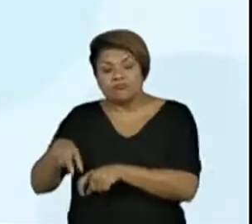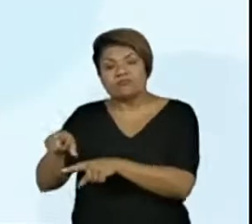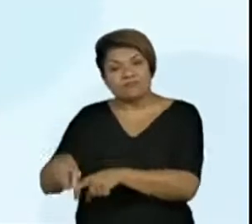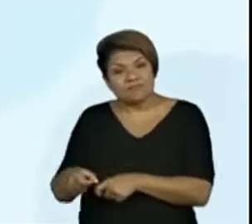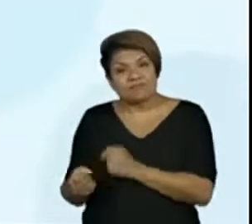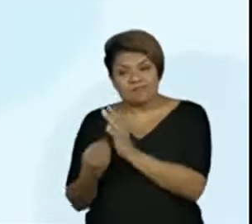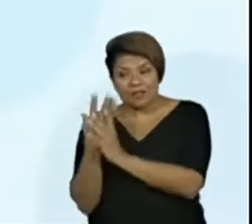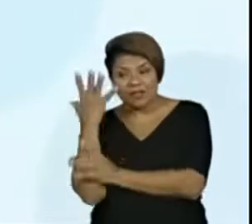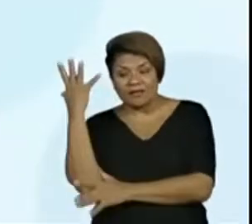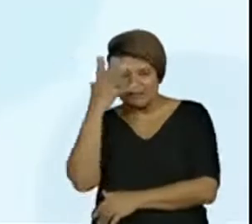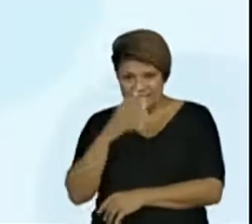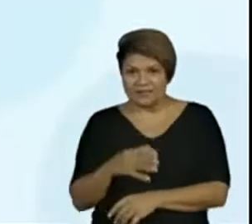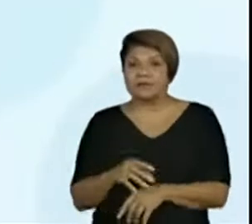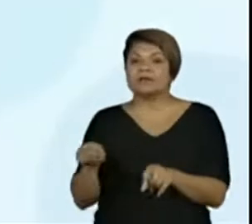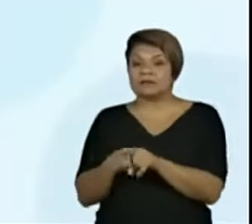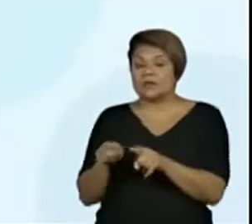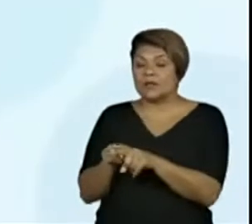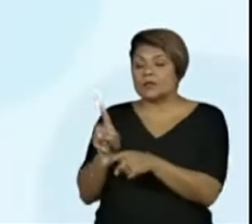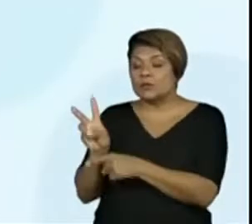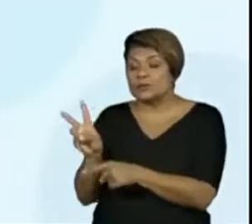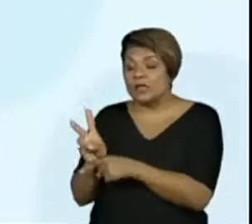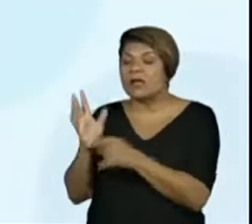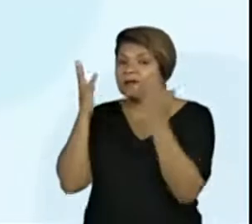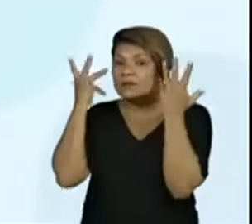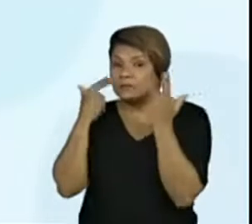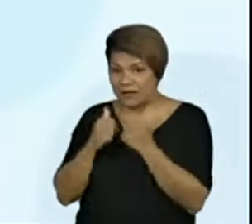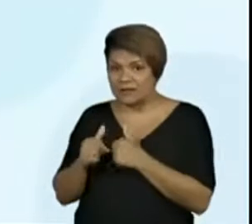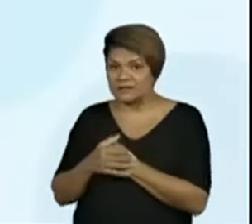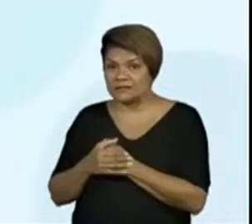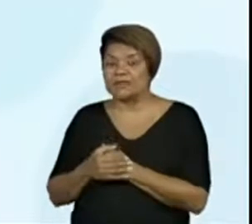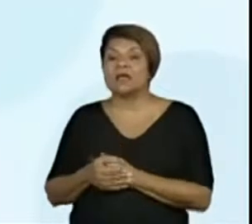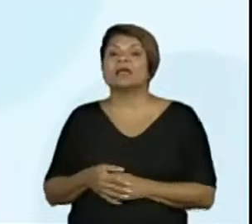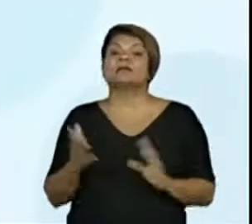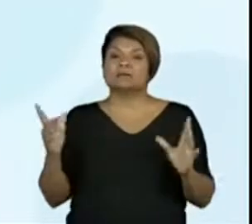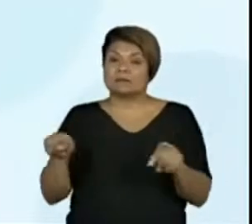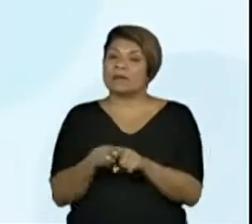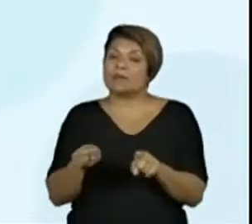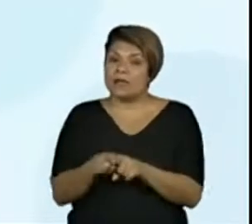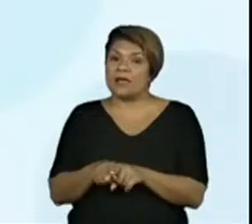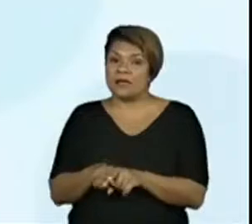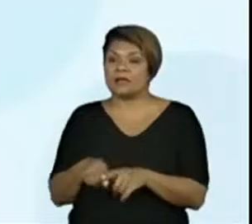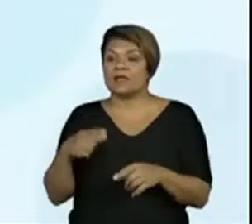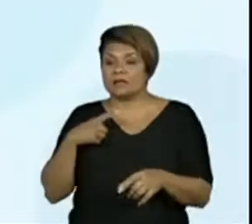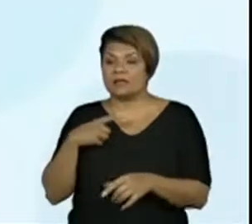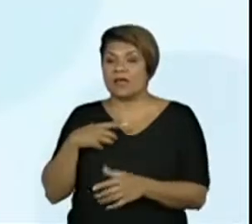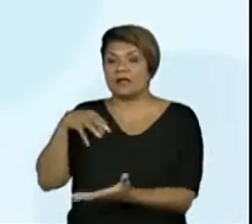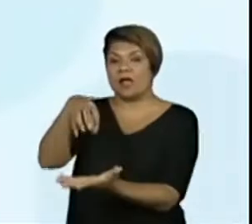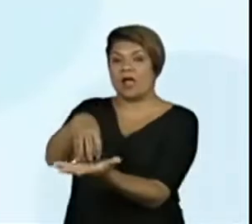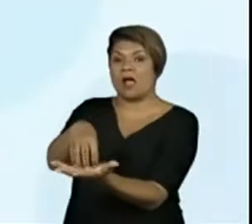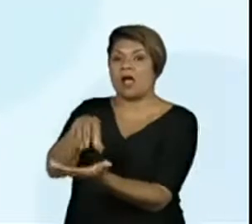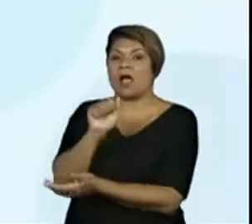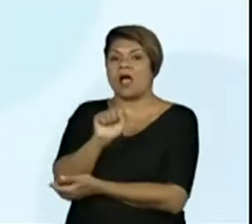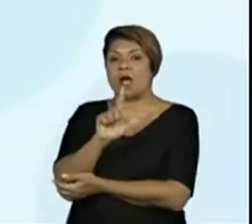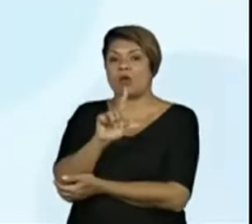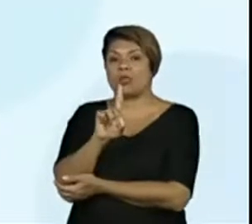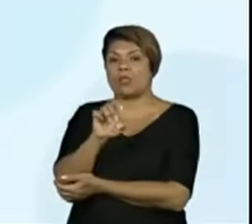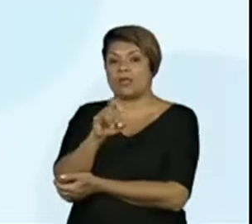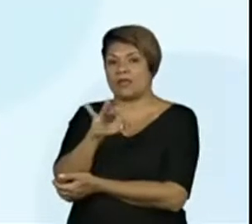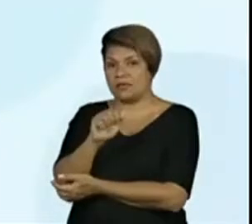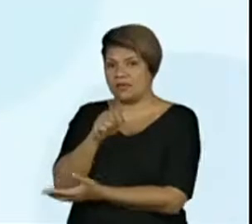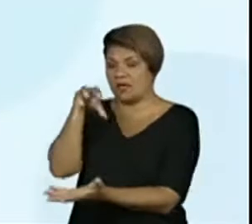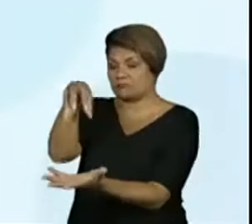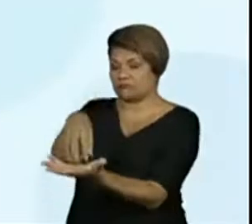animais. Além disso, começaram a se reunir em grupos maiores, formando aldeias. Todas essas